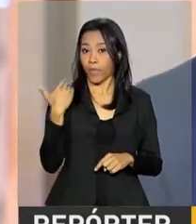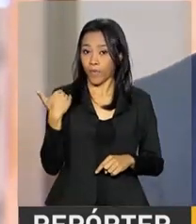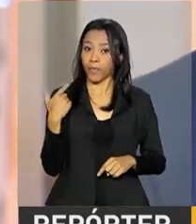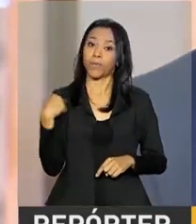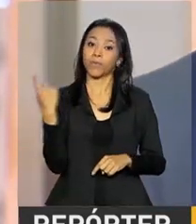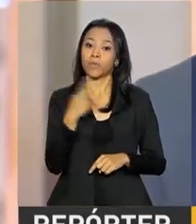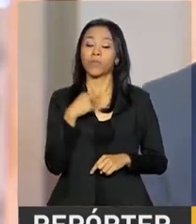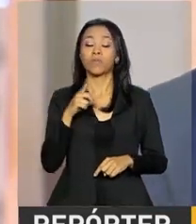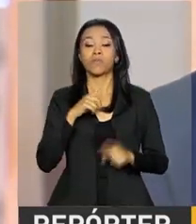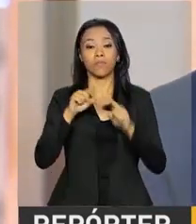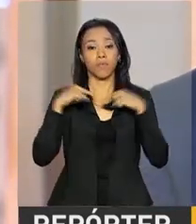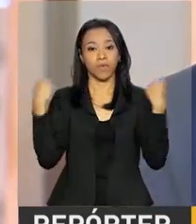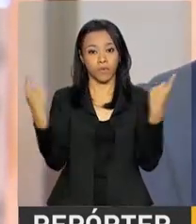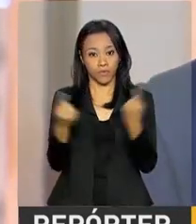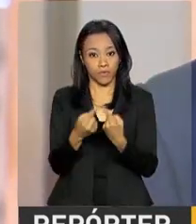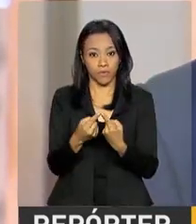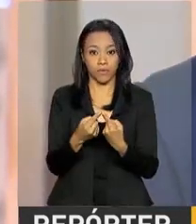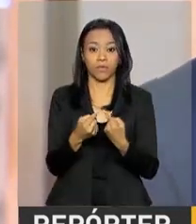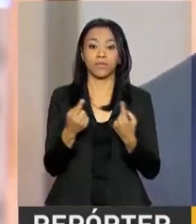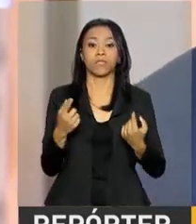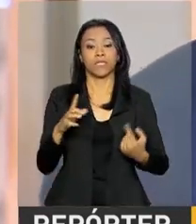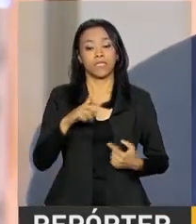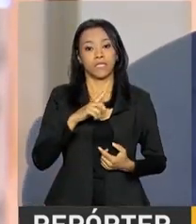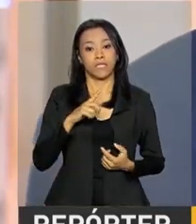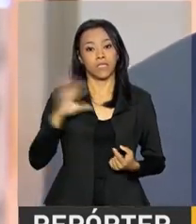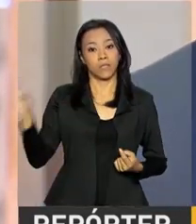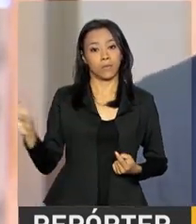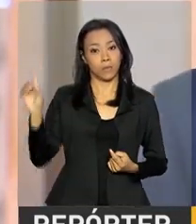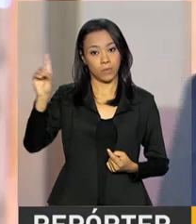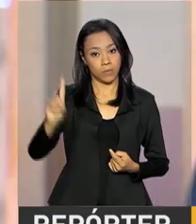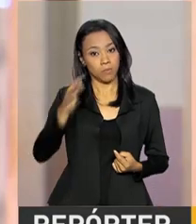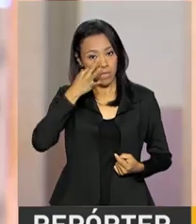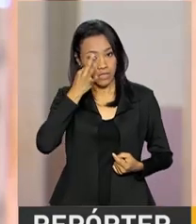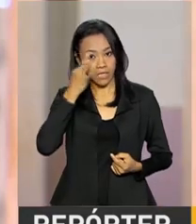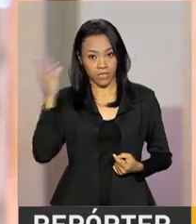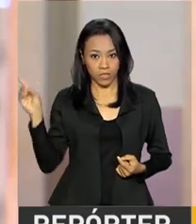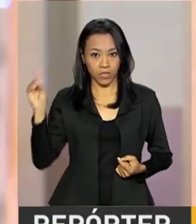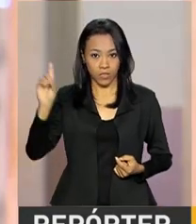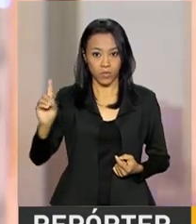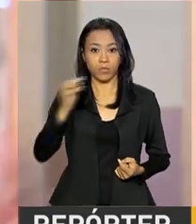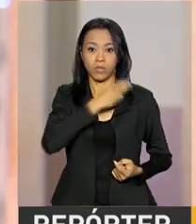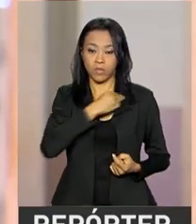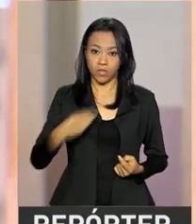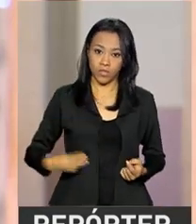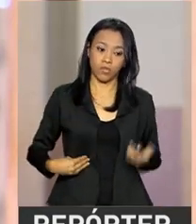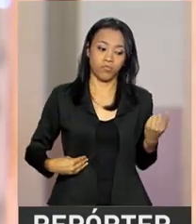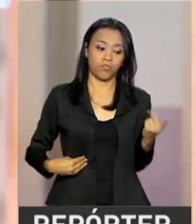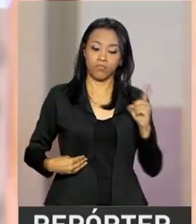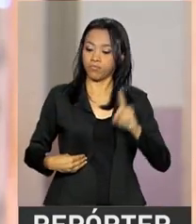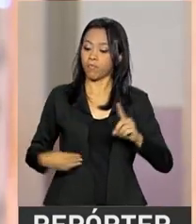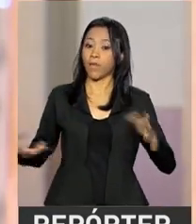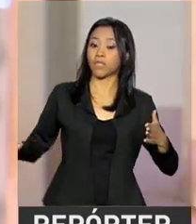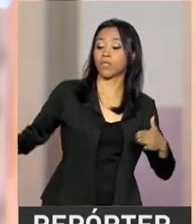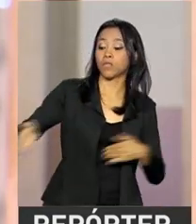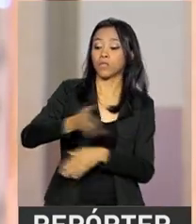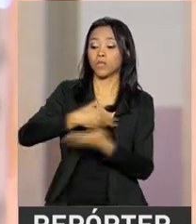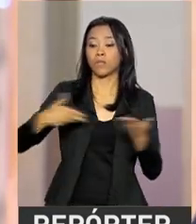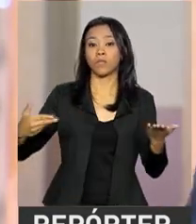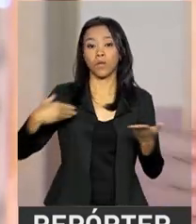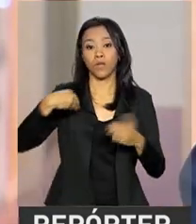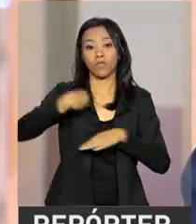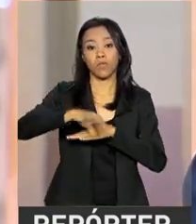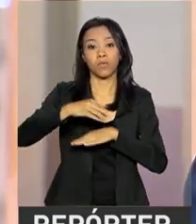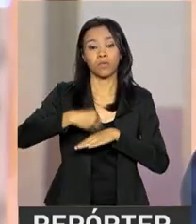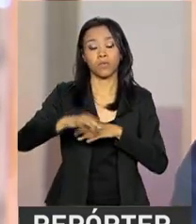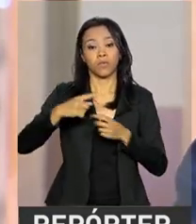uma reunião envolvendo os ministros aqui presentes para troca de informações, de experiências,